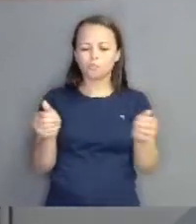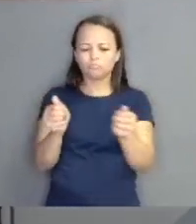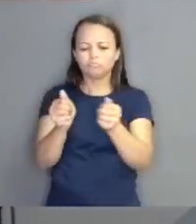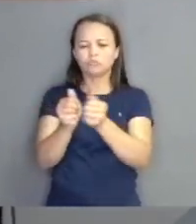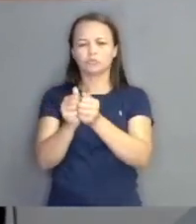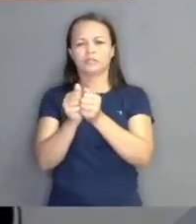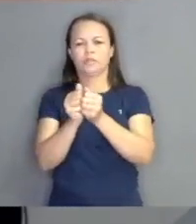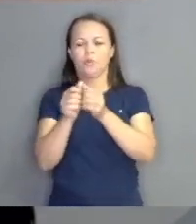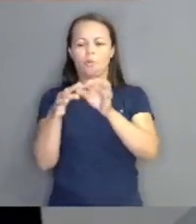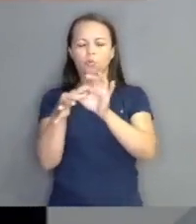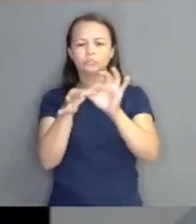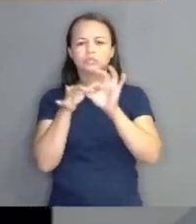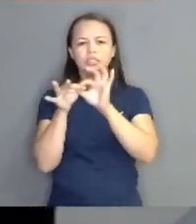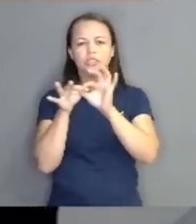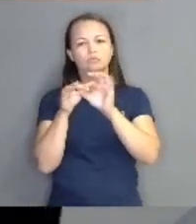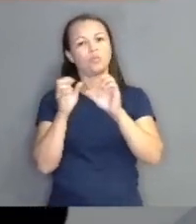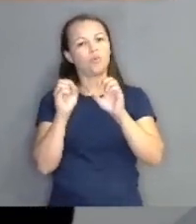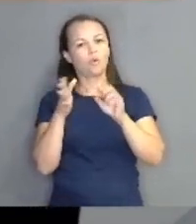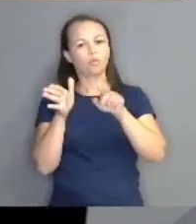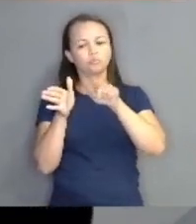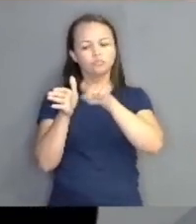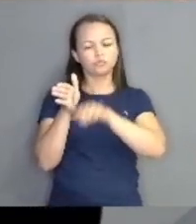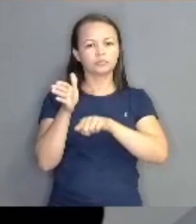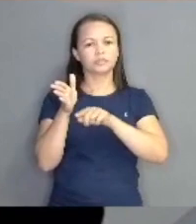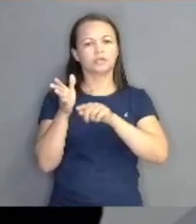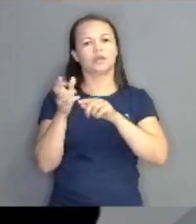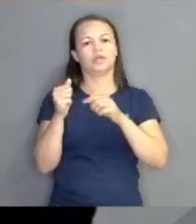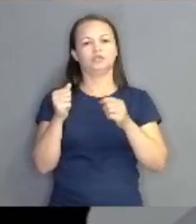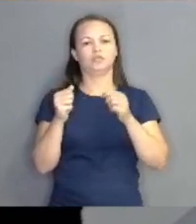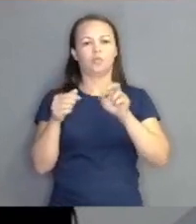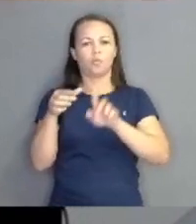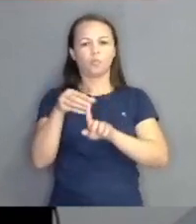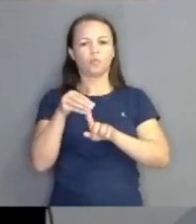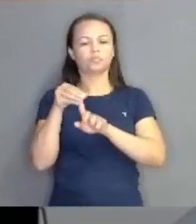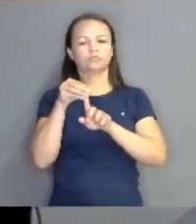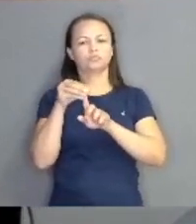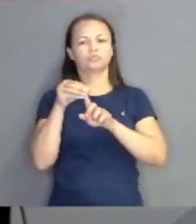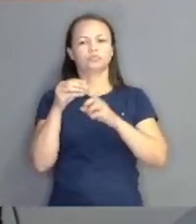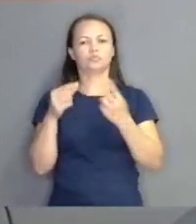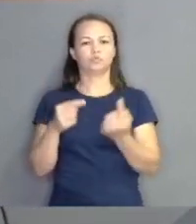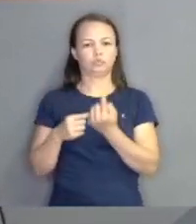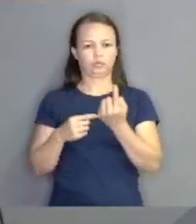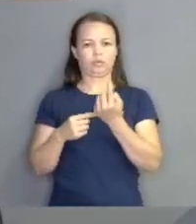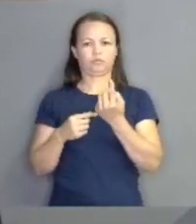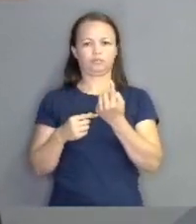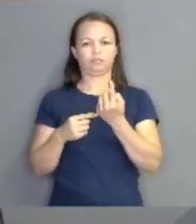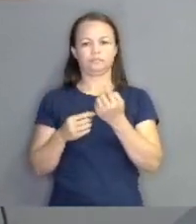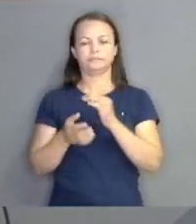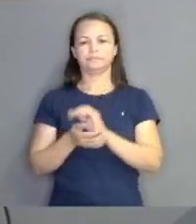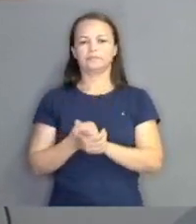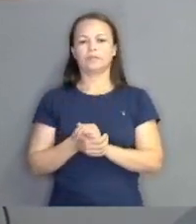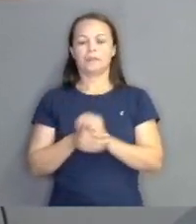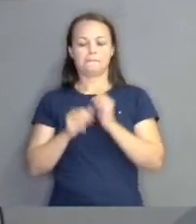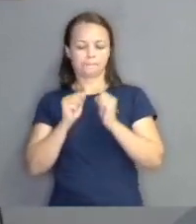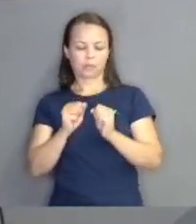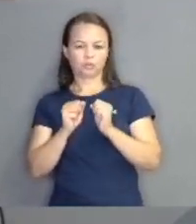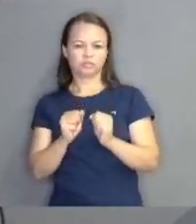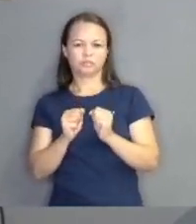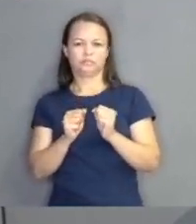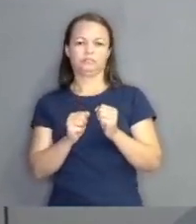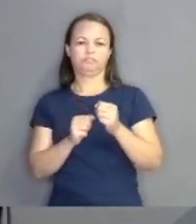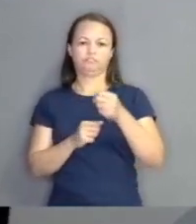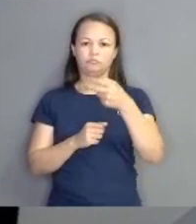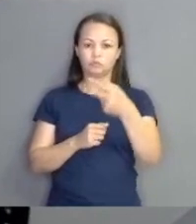ou subtraídos formam um só. Isso pode ser dois